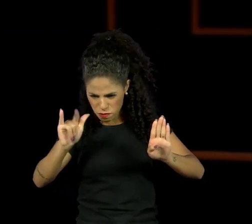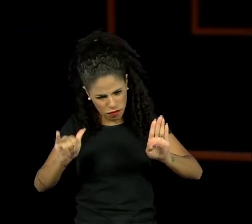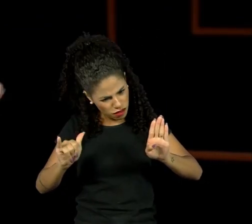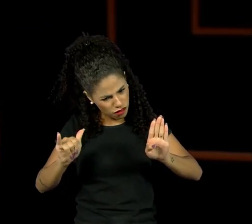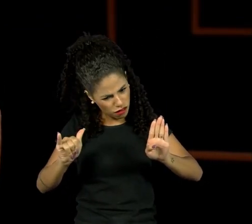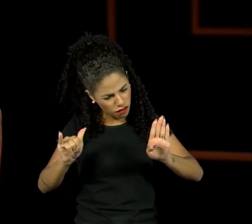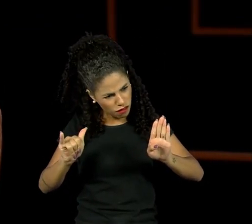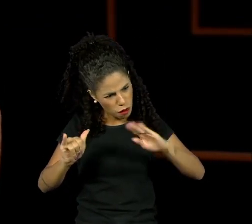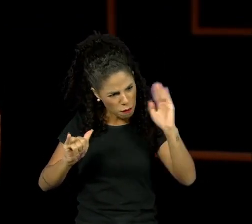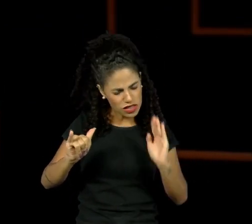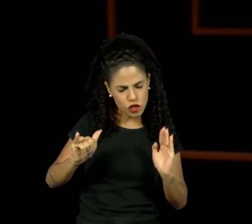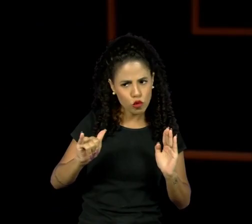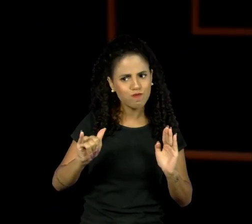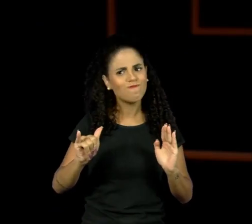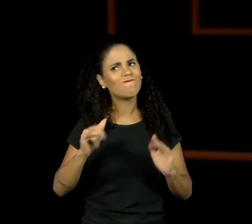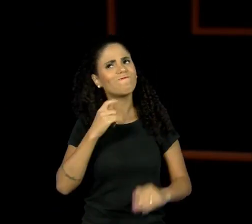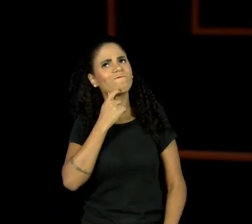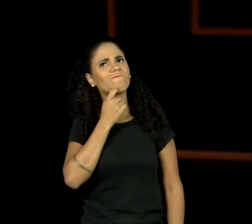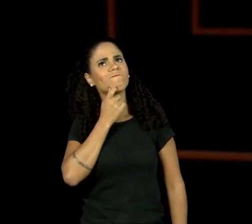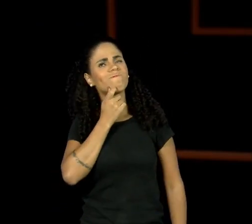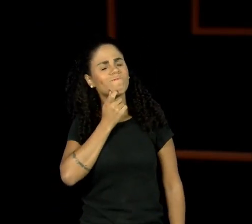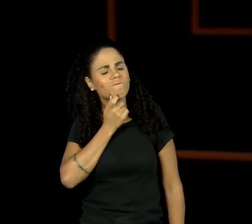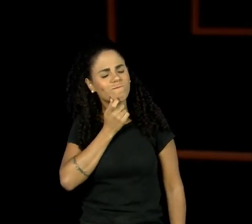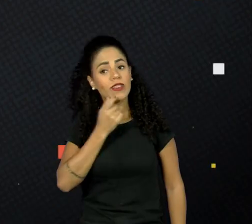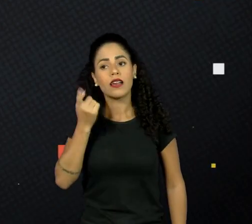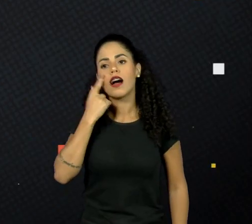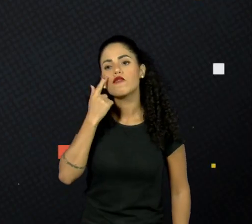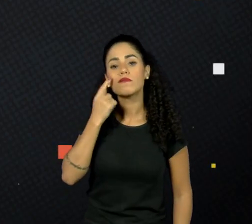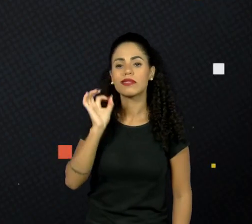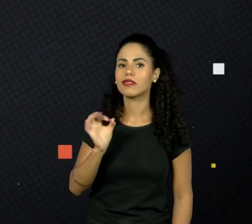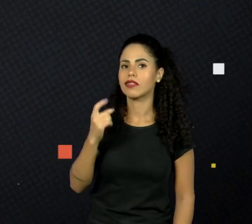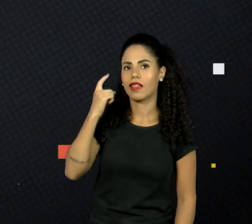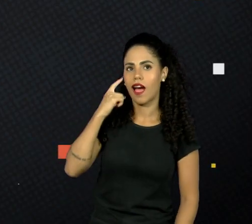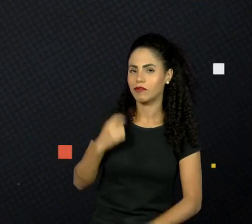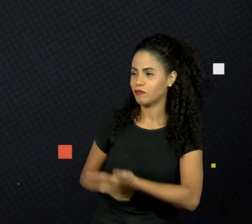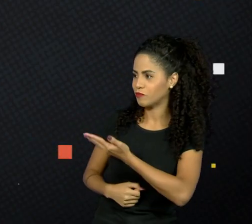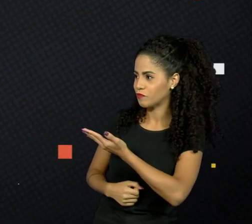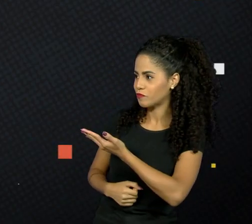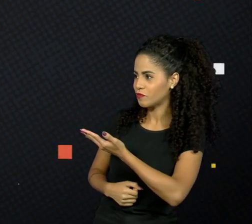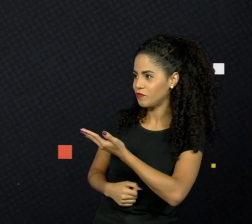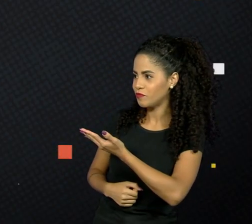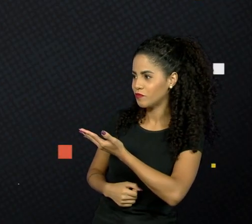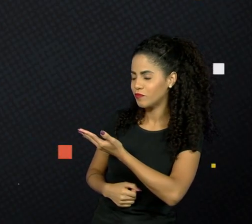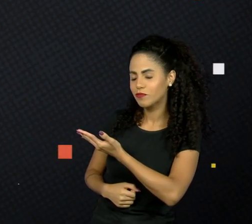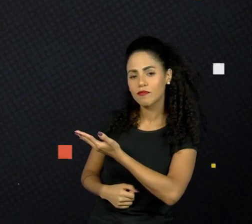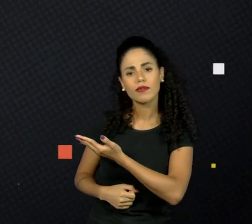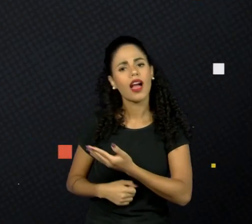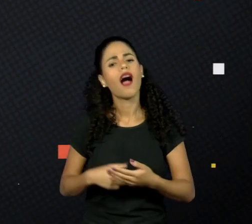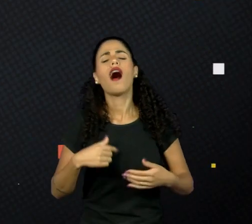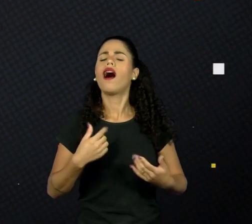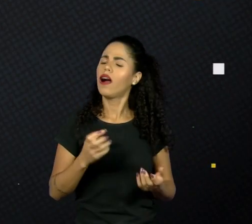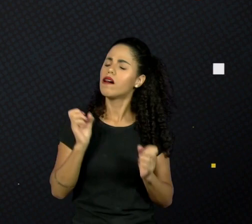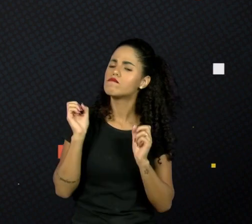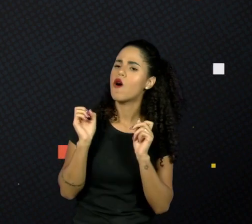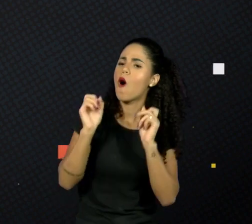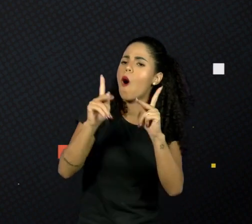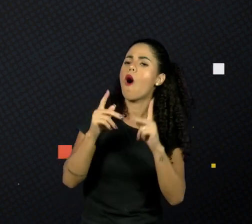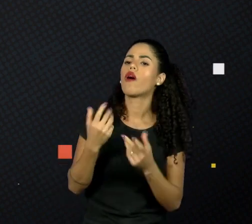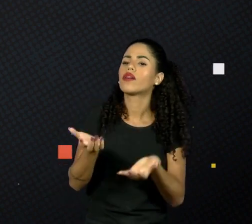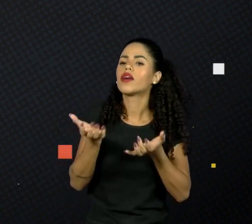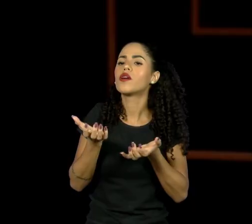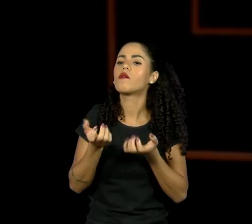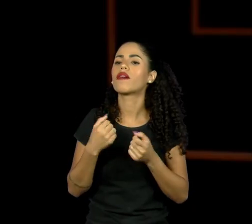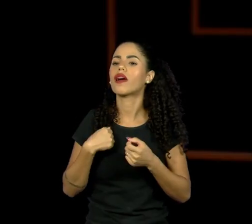um personagem do filme Meteorango Kid, de André Luiz Oliveira. Meteorango Kid, o herói intergaláctico. Eu falei, então tá bom, vamos deixar o